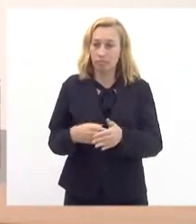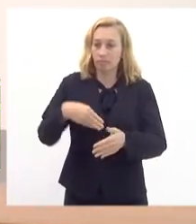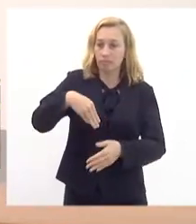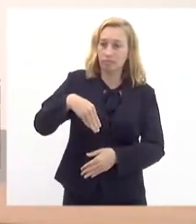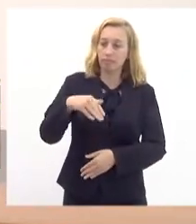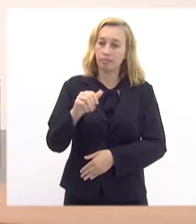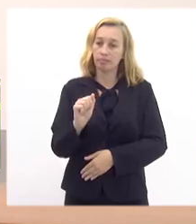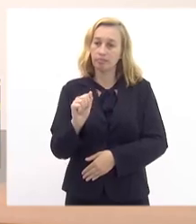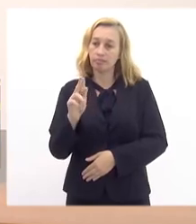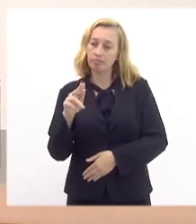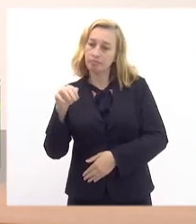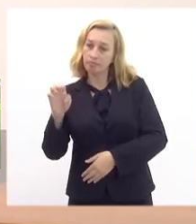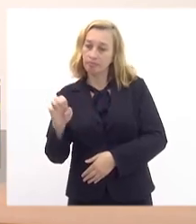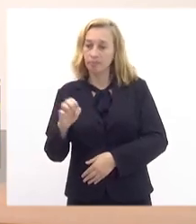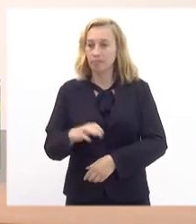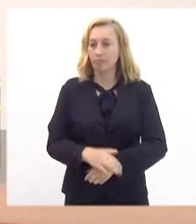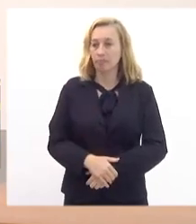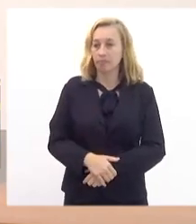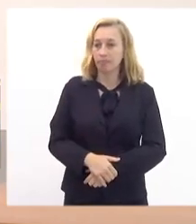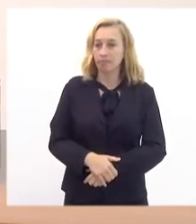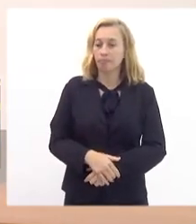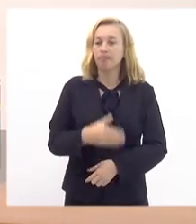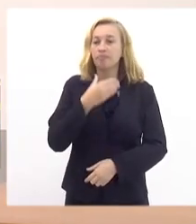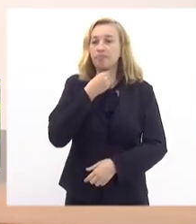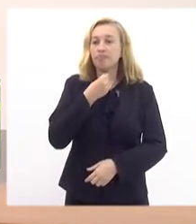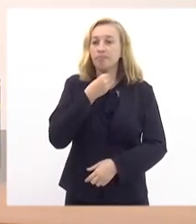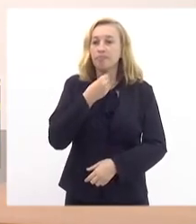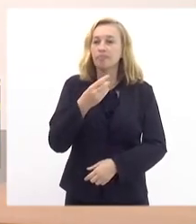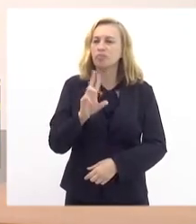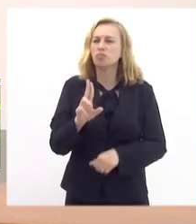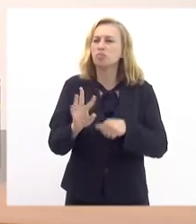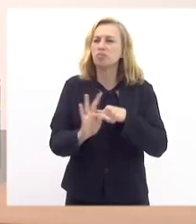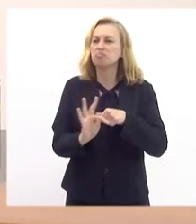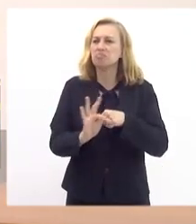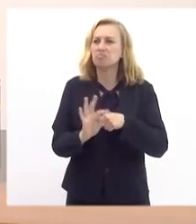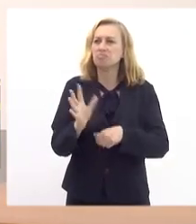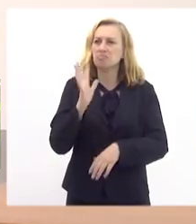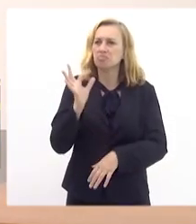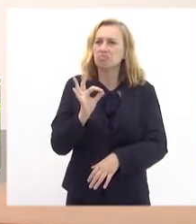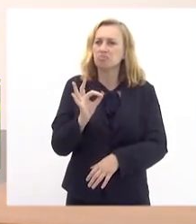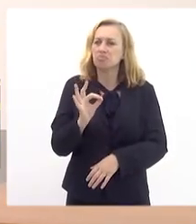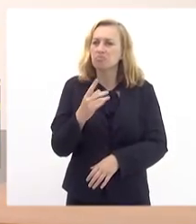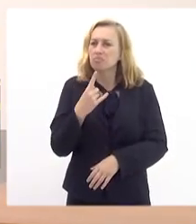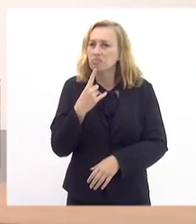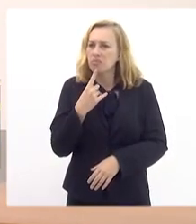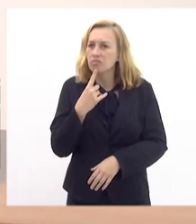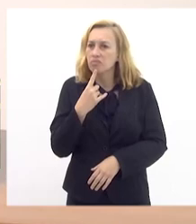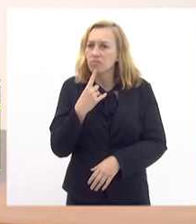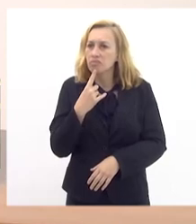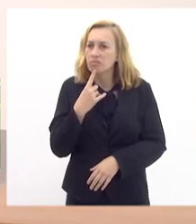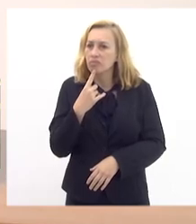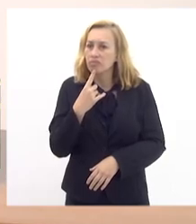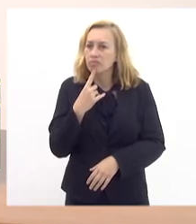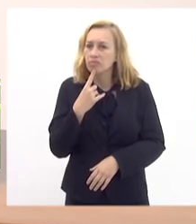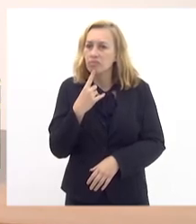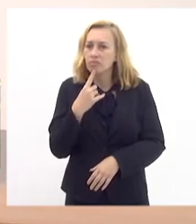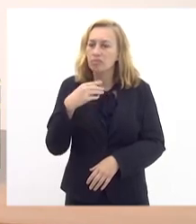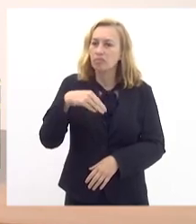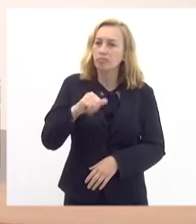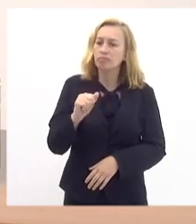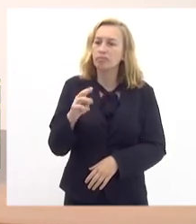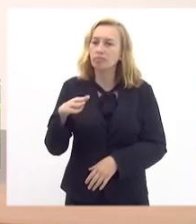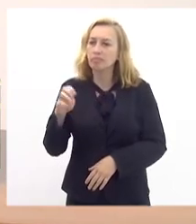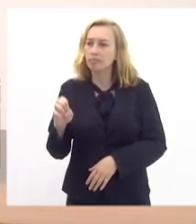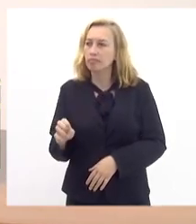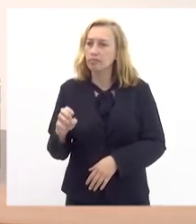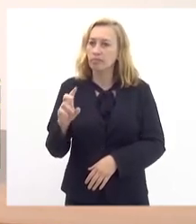a um mangue é falso tem o nome técnico para esse mangue a manga invasor